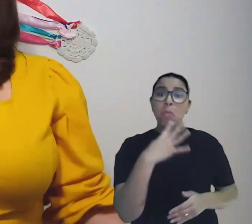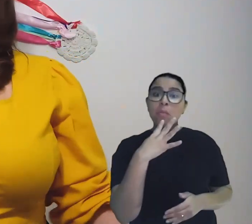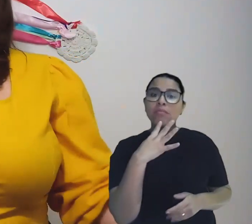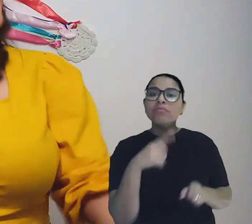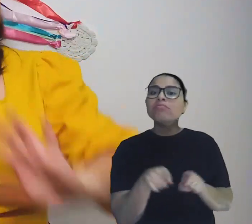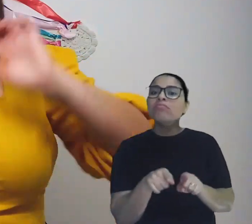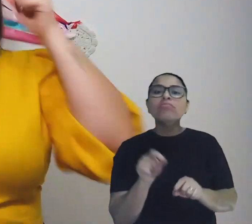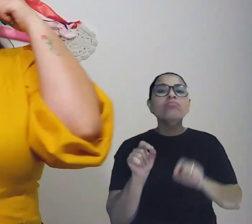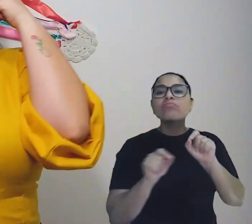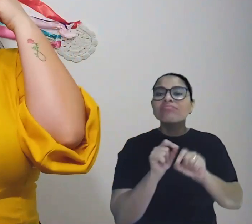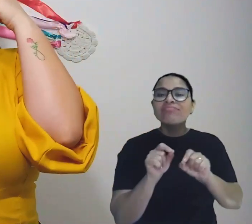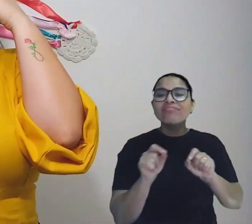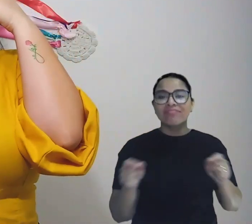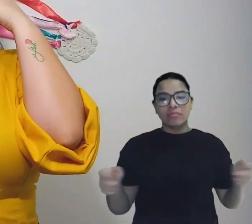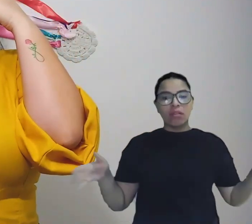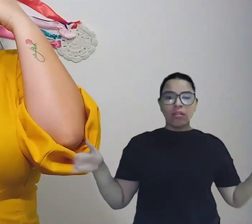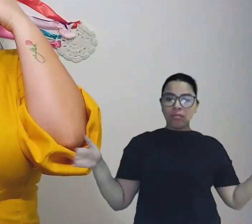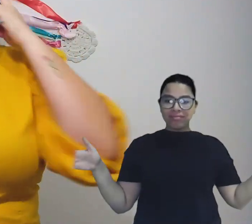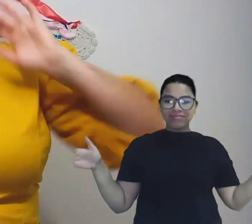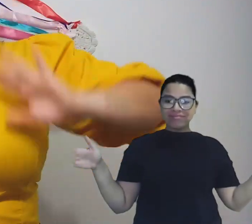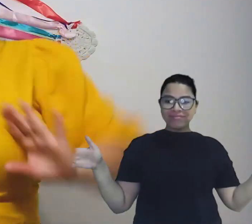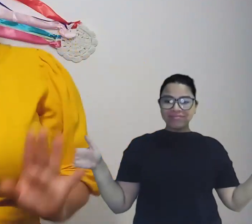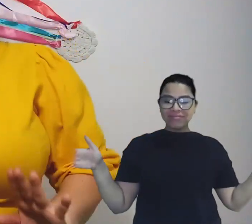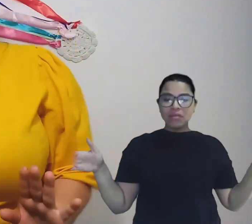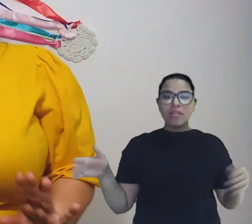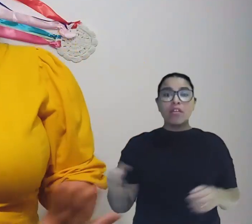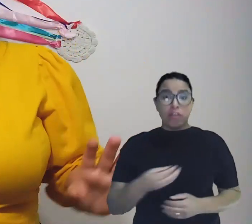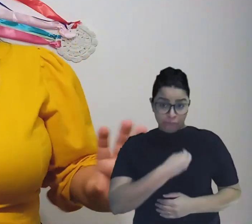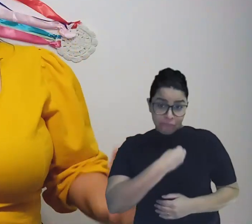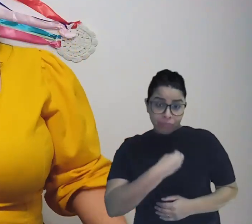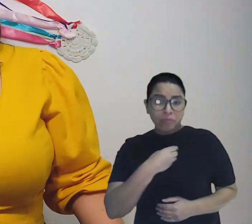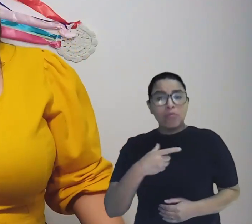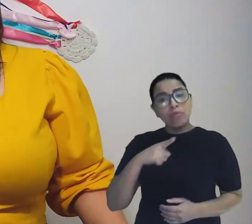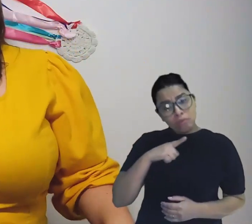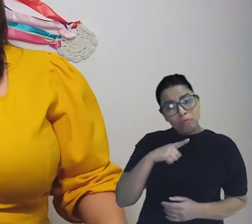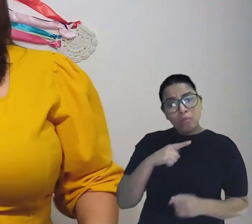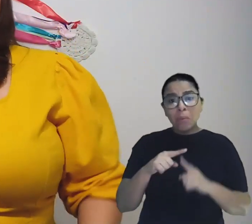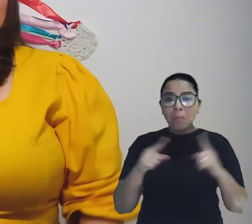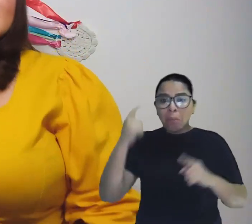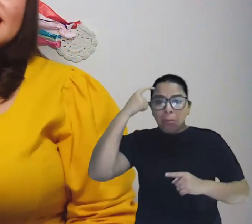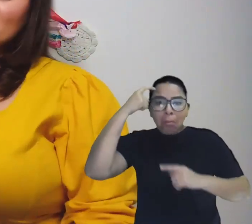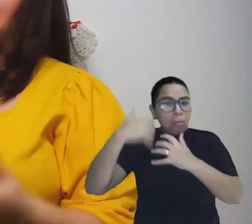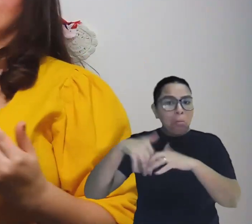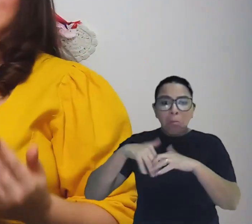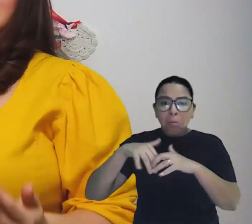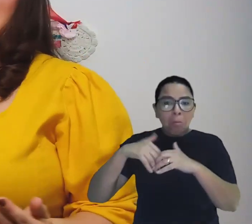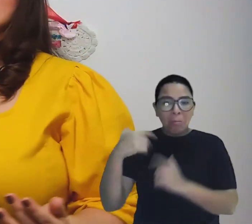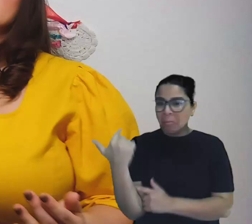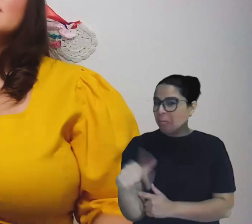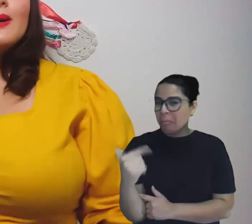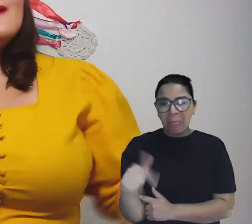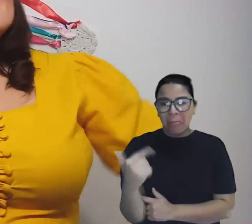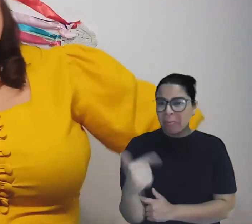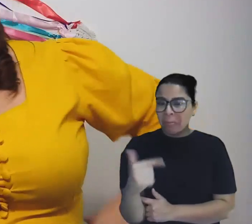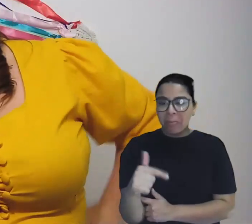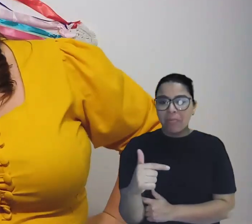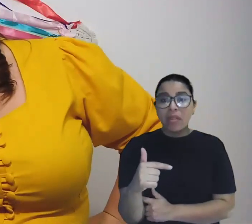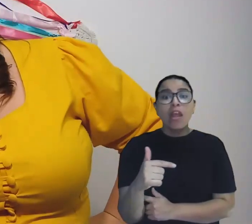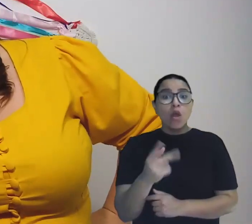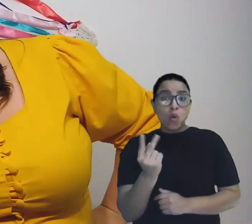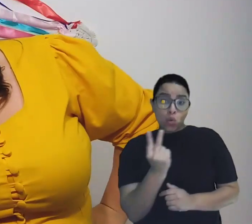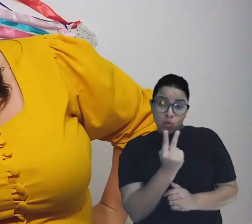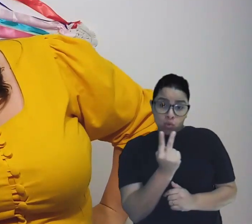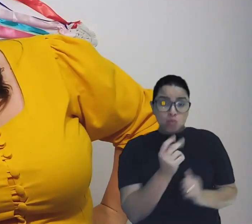tinha vida, mas não tinha cérebro. Então, juntos, eles decidiram seguir até a cidade das Esmeraldas para